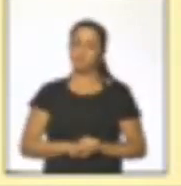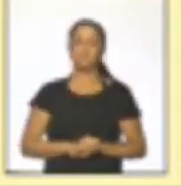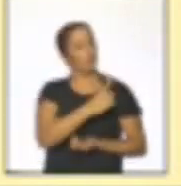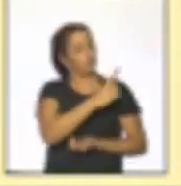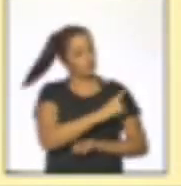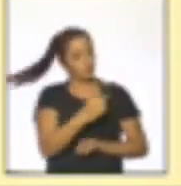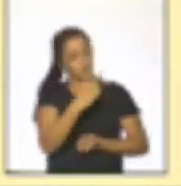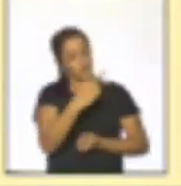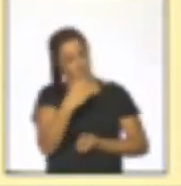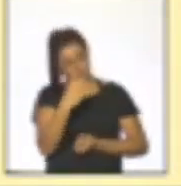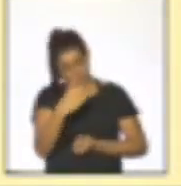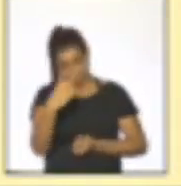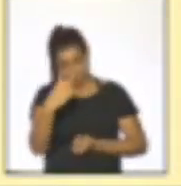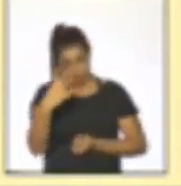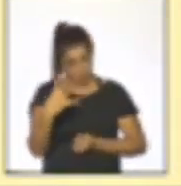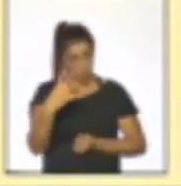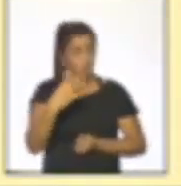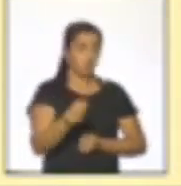Subiu.